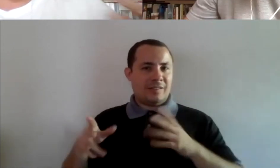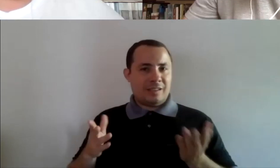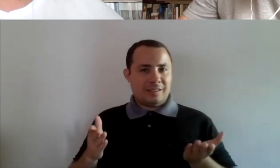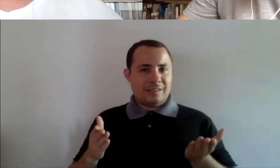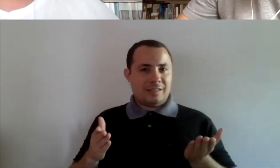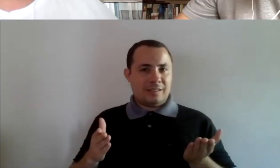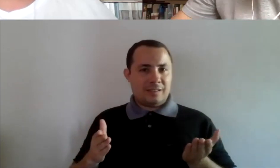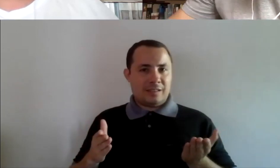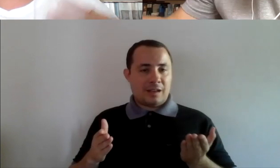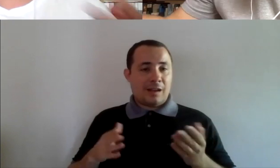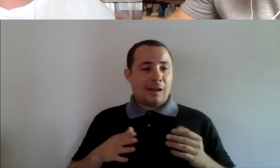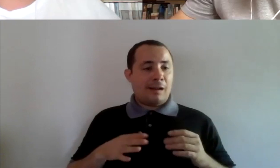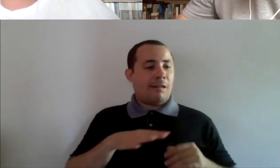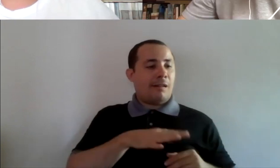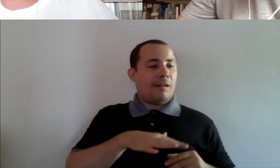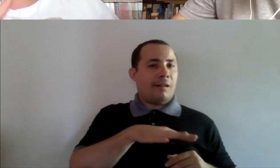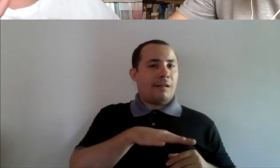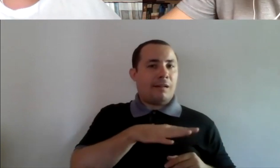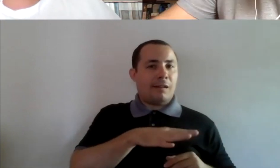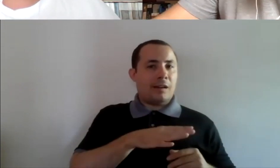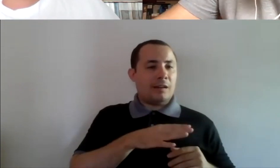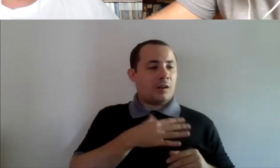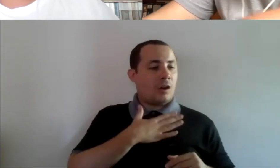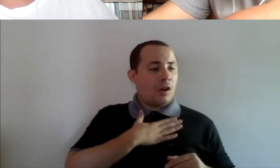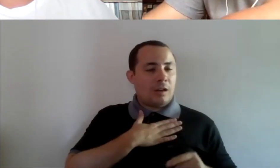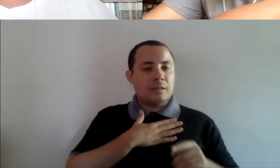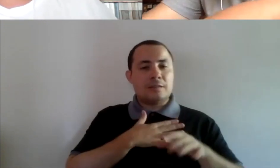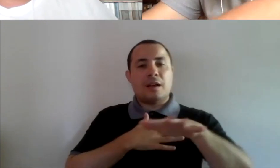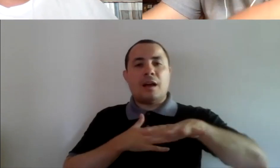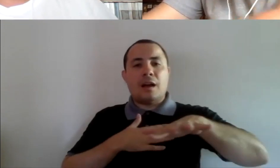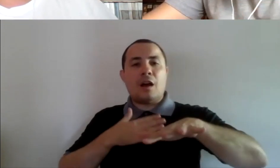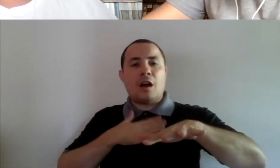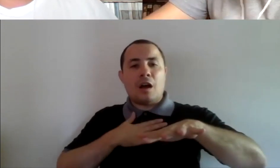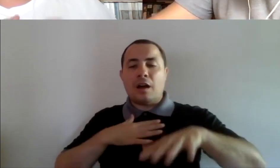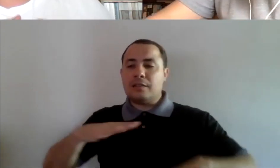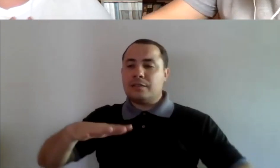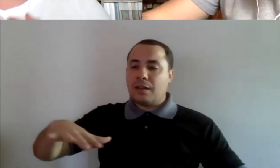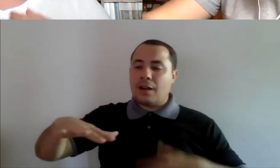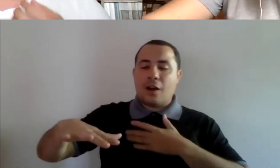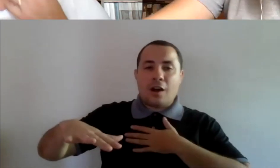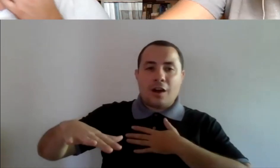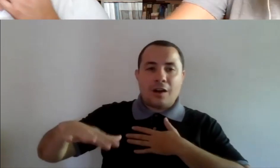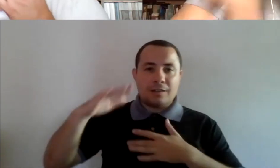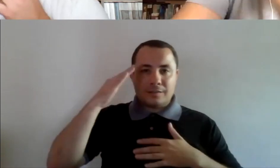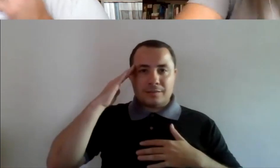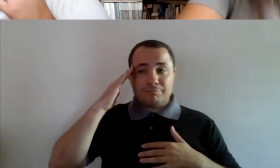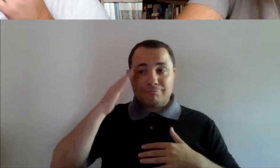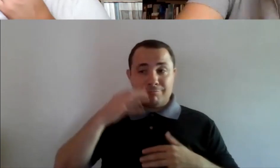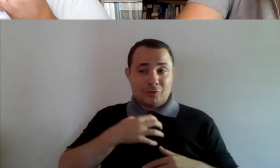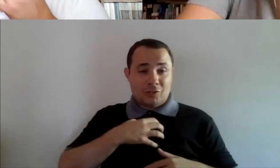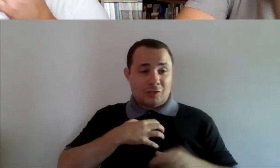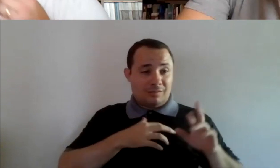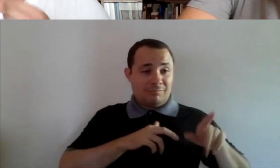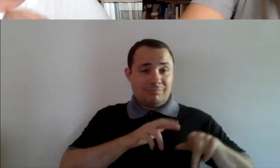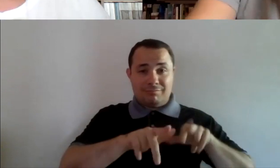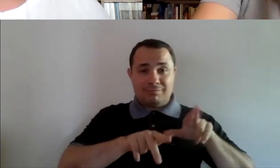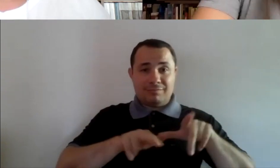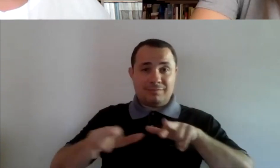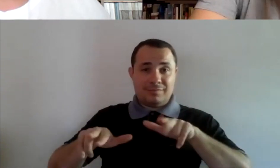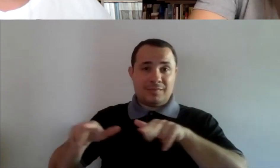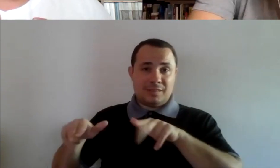o público ali, né, interage, o que ele espera da biblioteca, né? Então, eu acho que esses canais, tudo